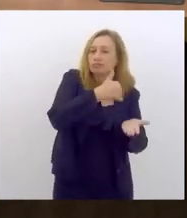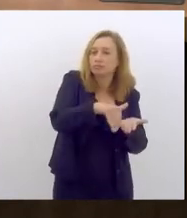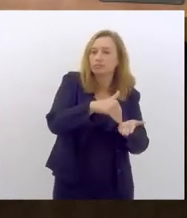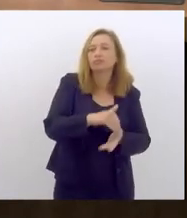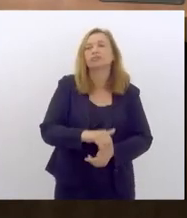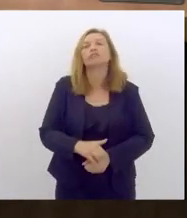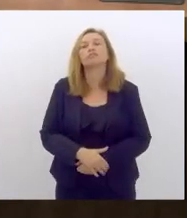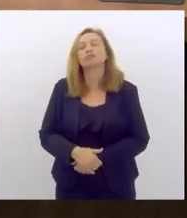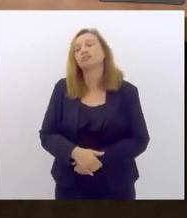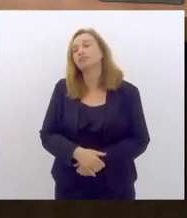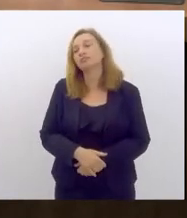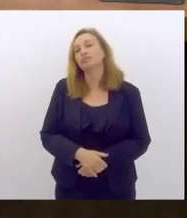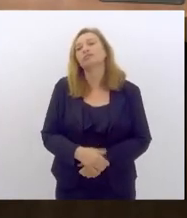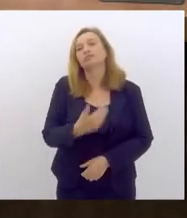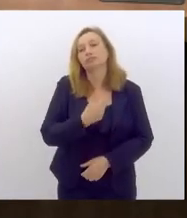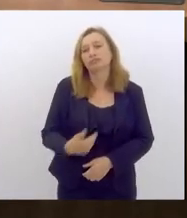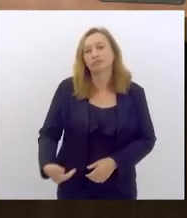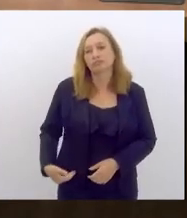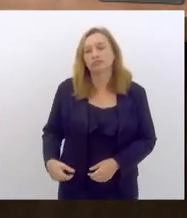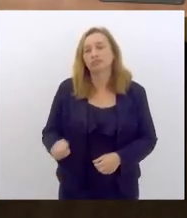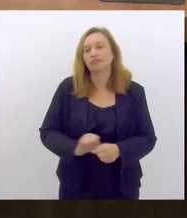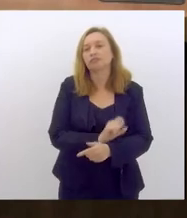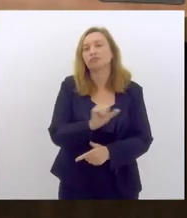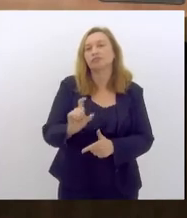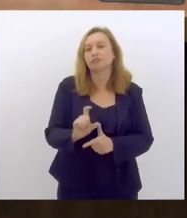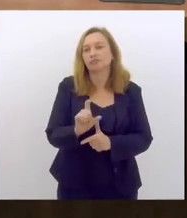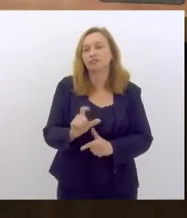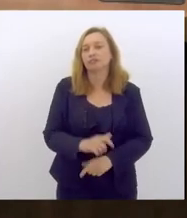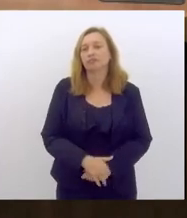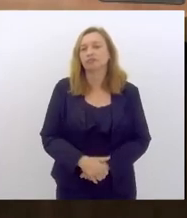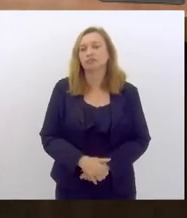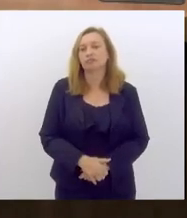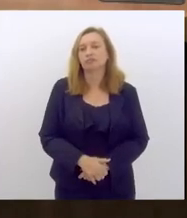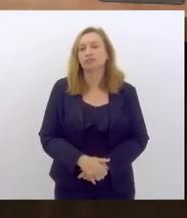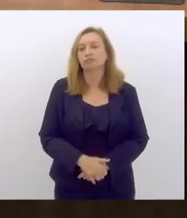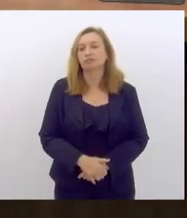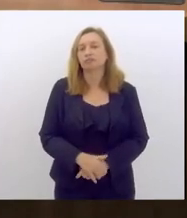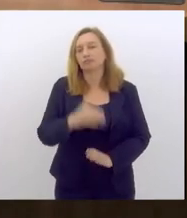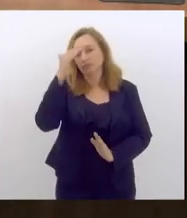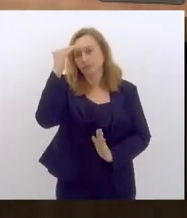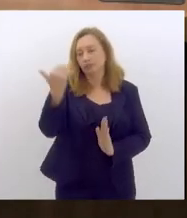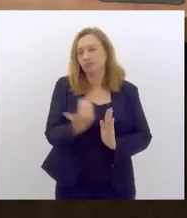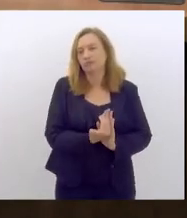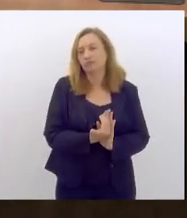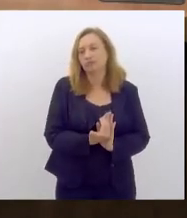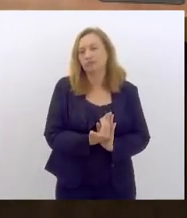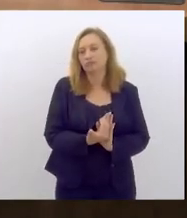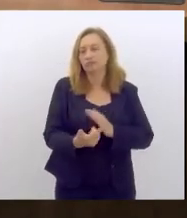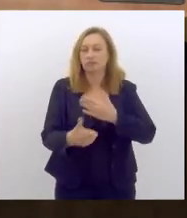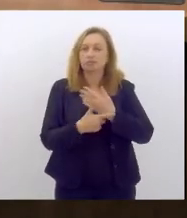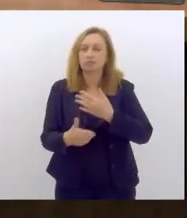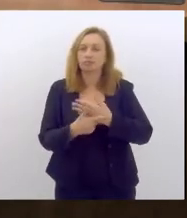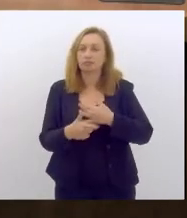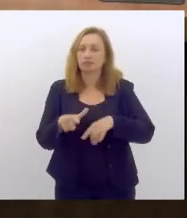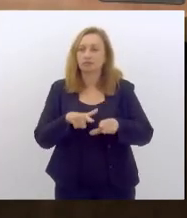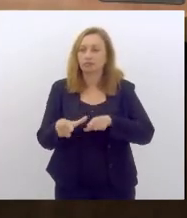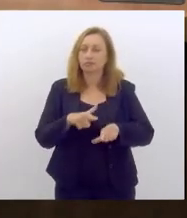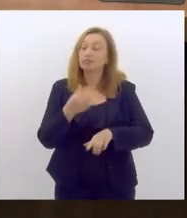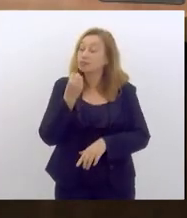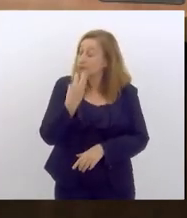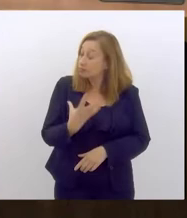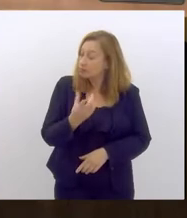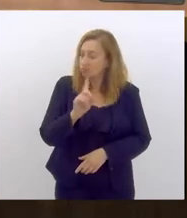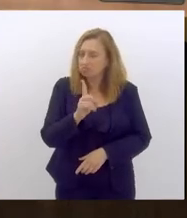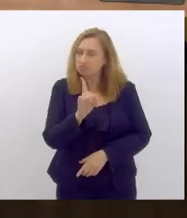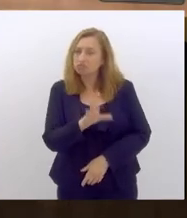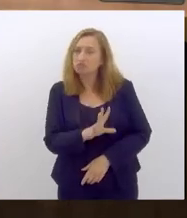secretarias do governo, do Poder Executivo, para cumprir a sua missão. E isso vai ser bom não